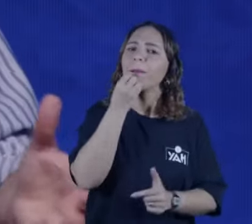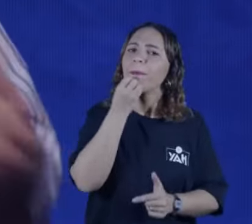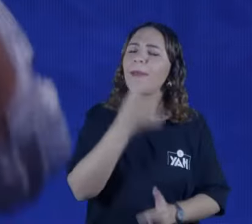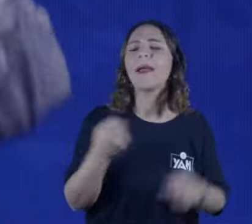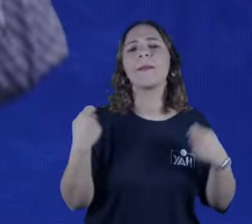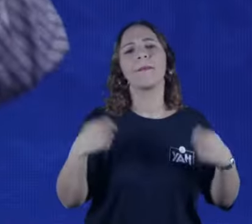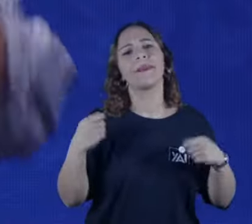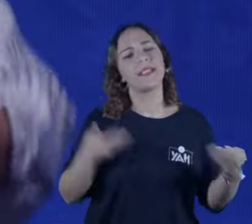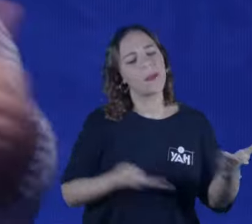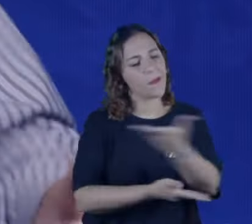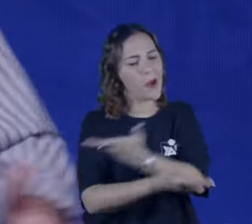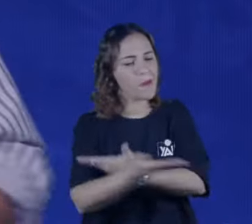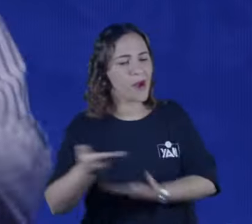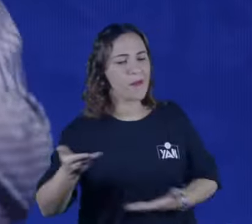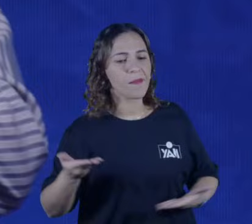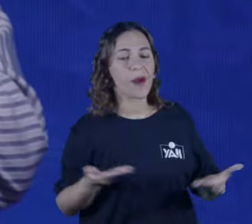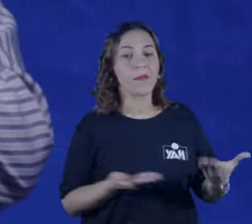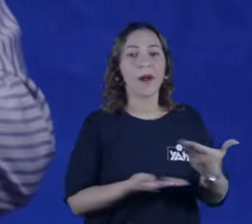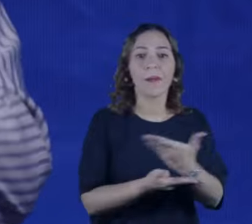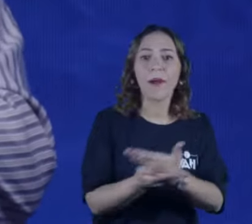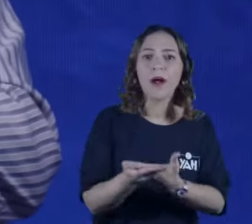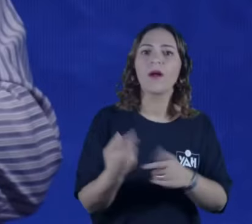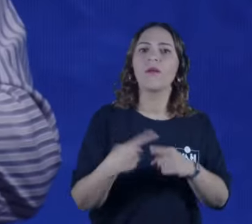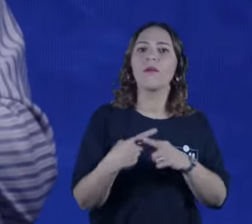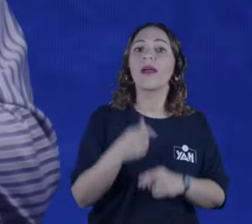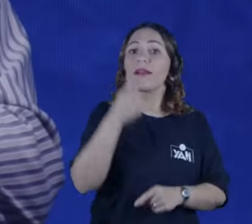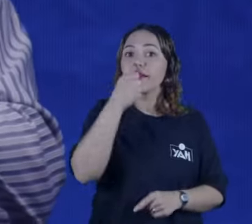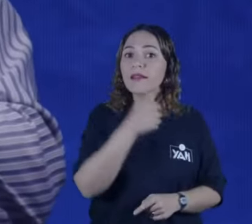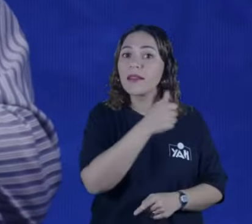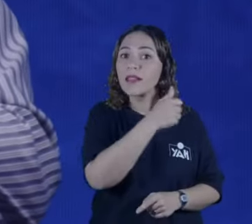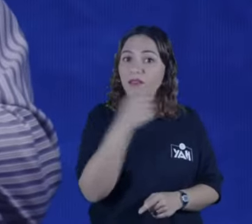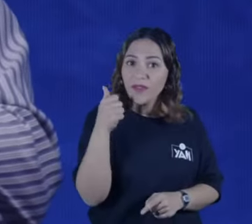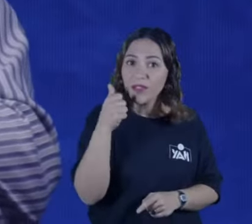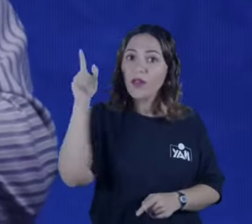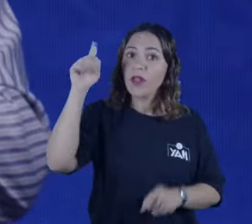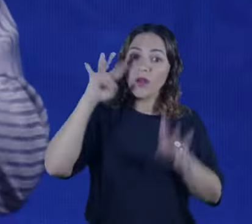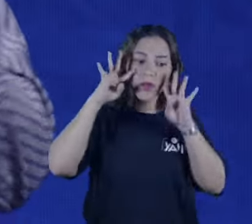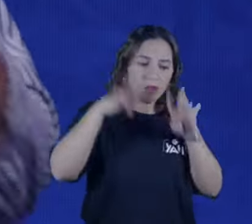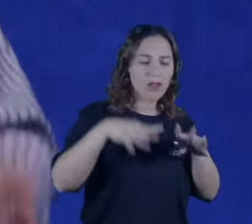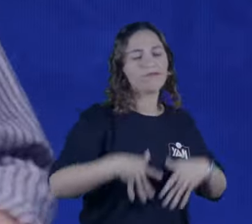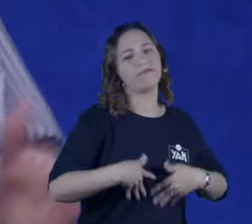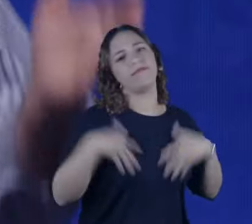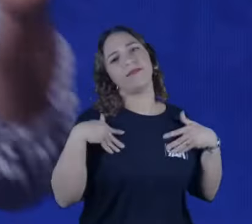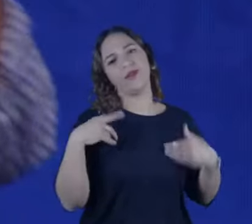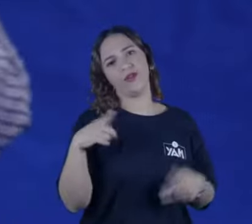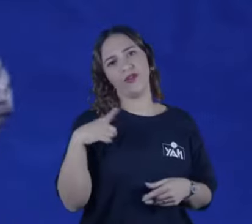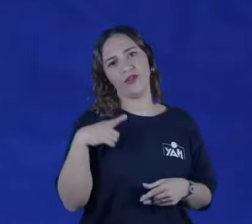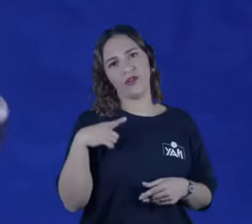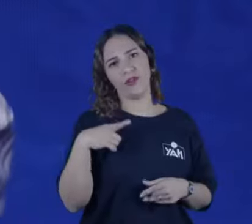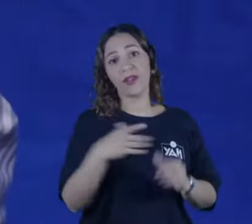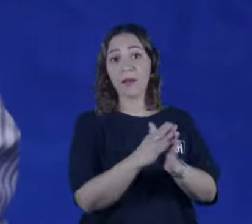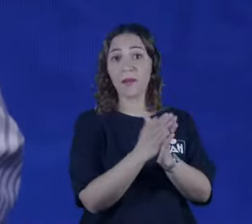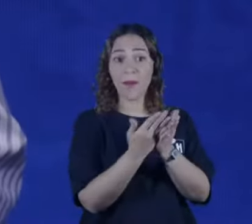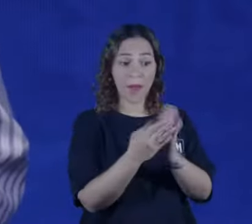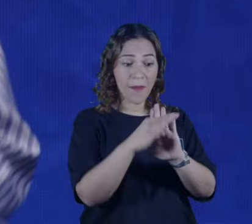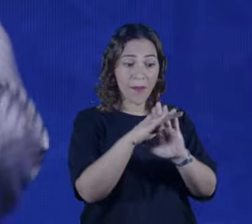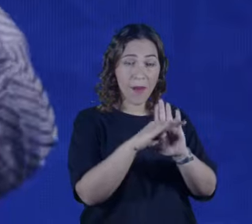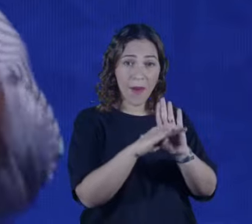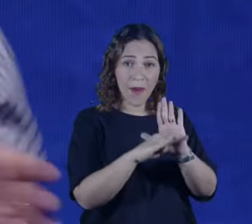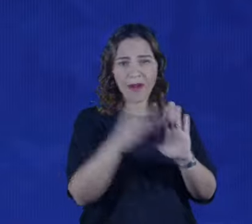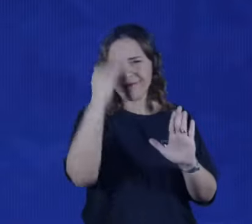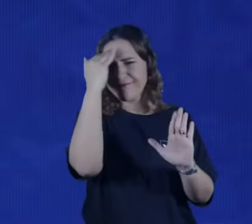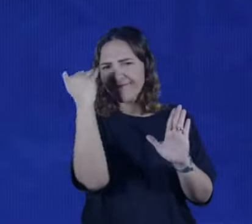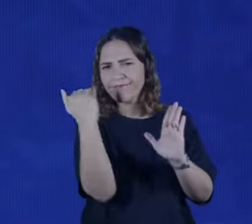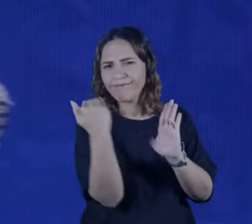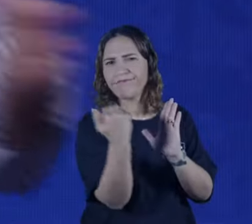cooperação, pois com tais sacrifícios Deus se compraz. Obedecei aos vossos guias e